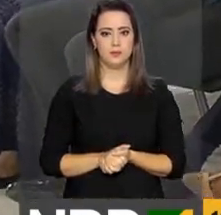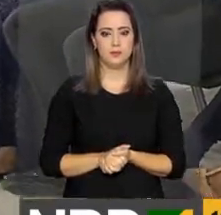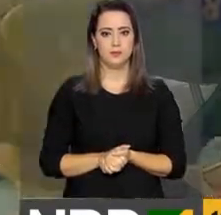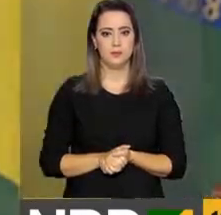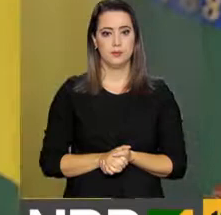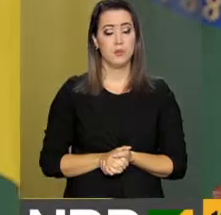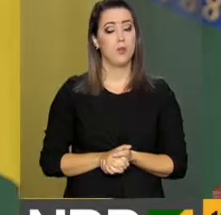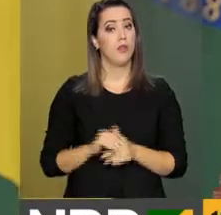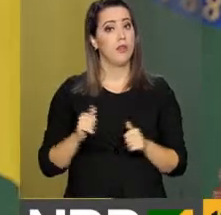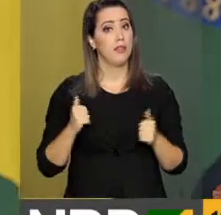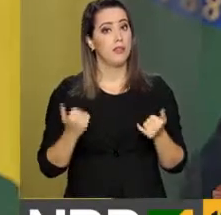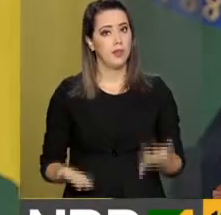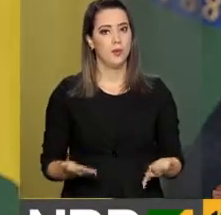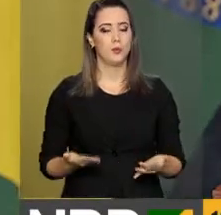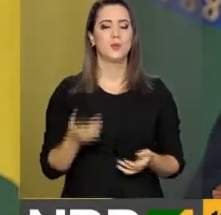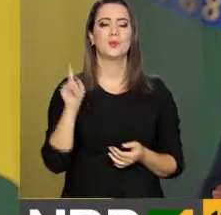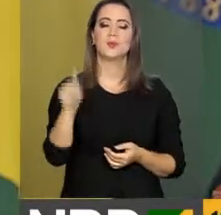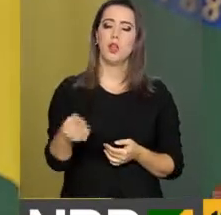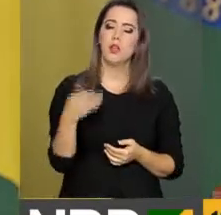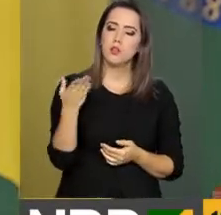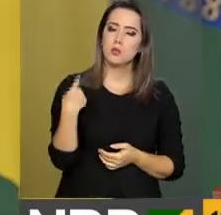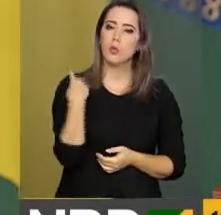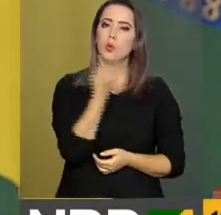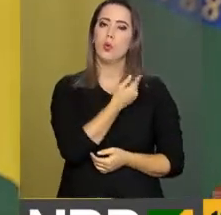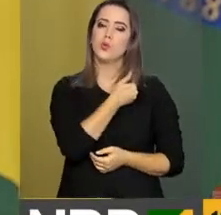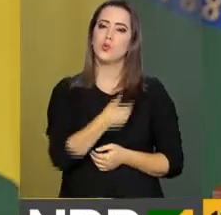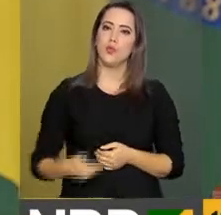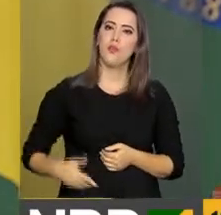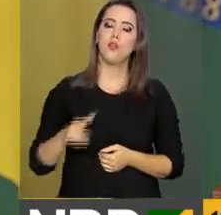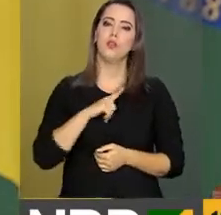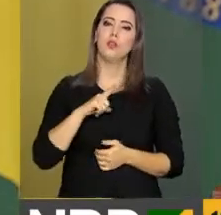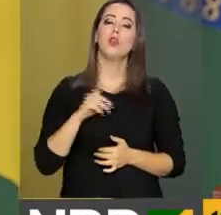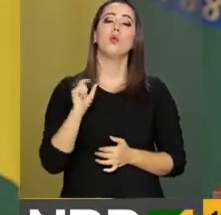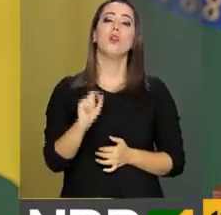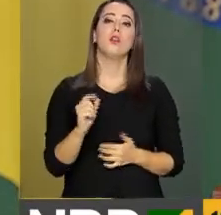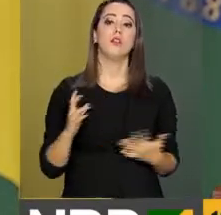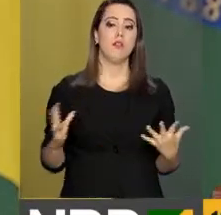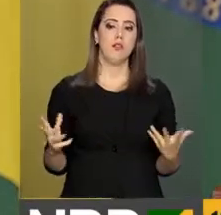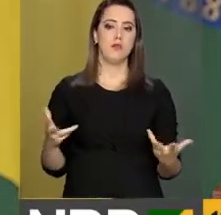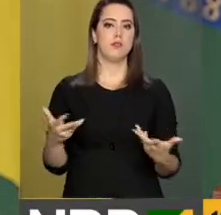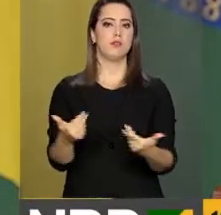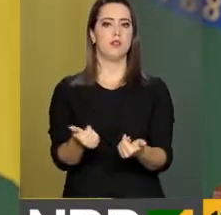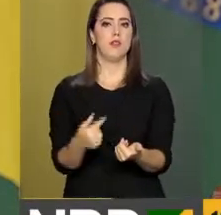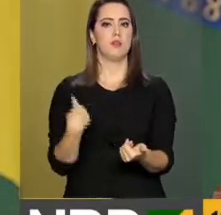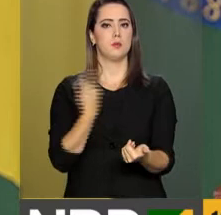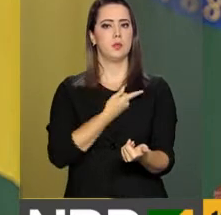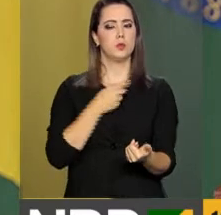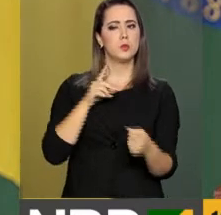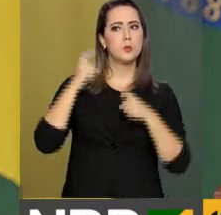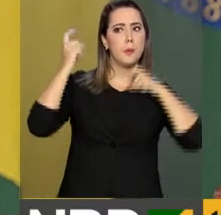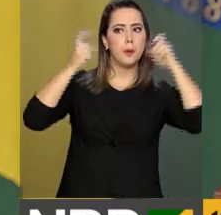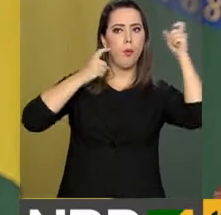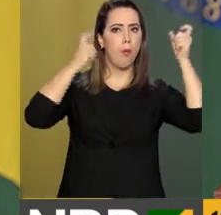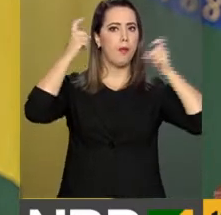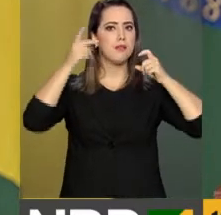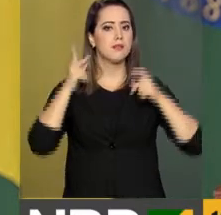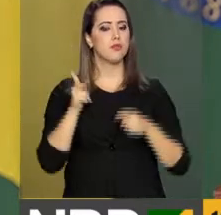E é exatamente isso que o nosso governo tem tido, né? A eficiência tem sido para nós uma